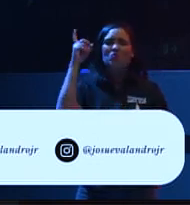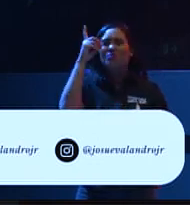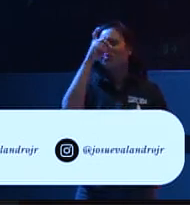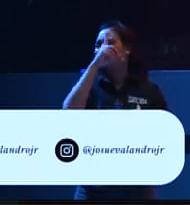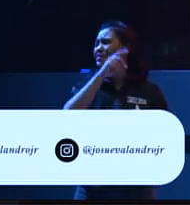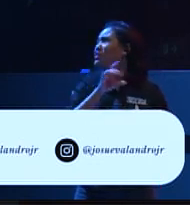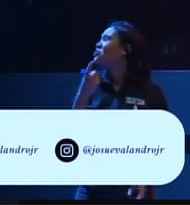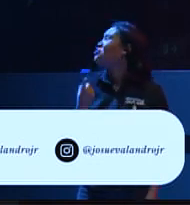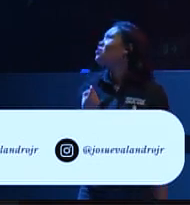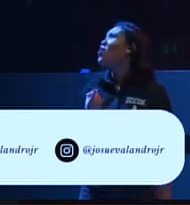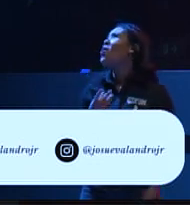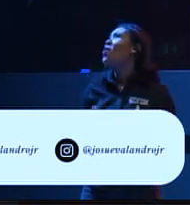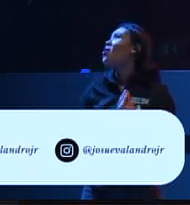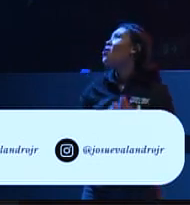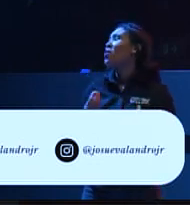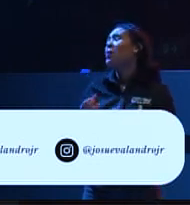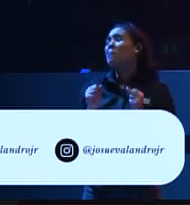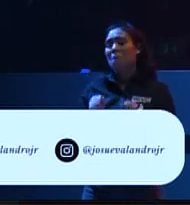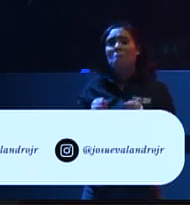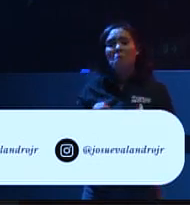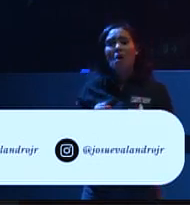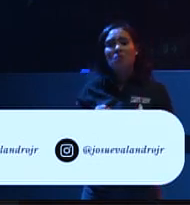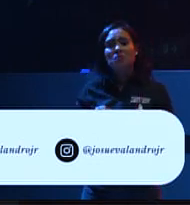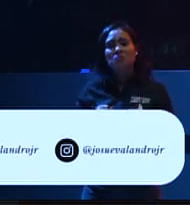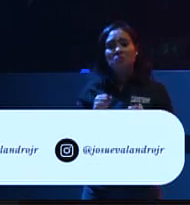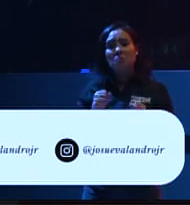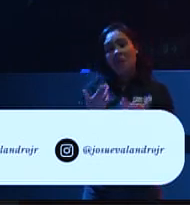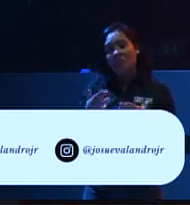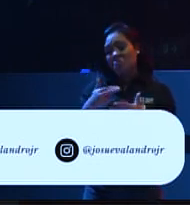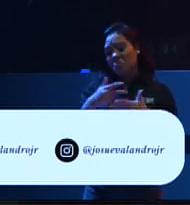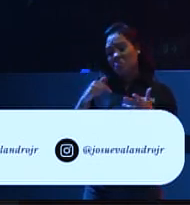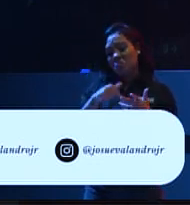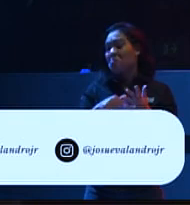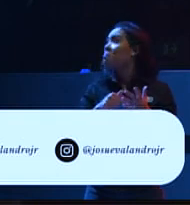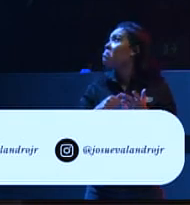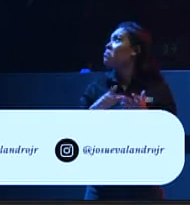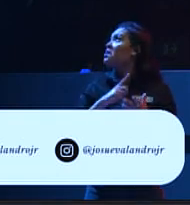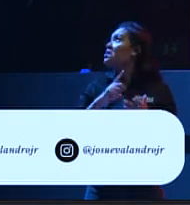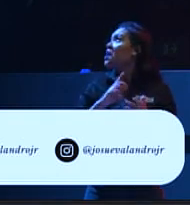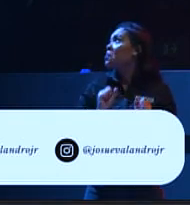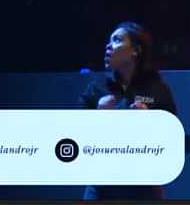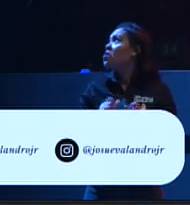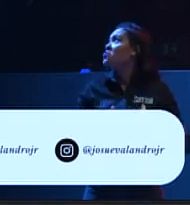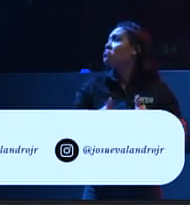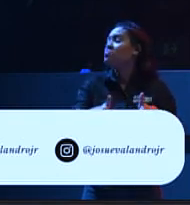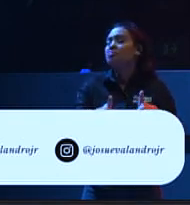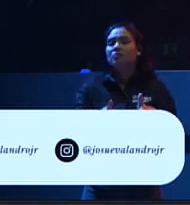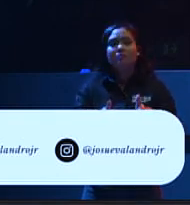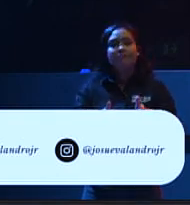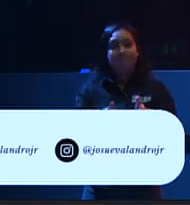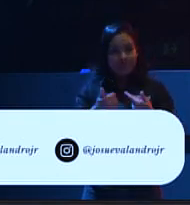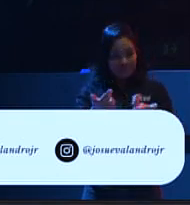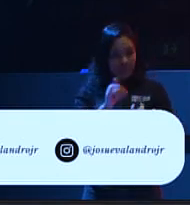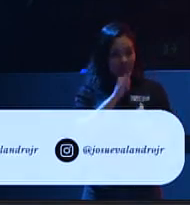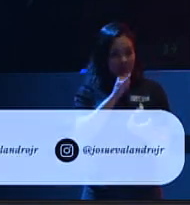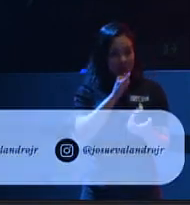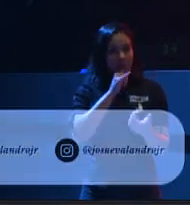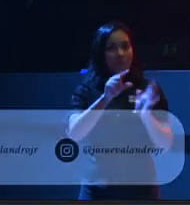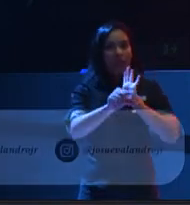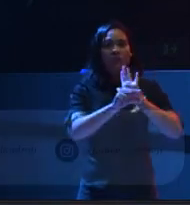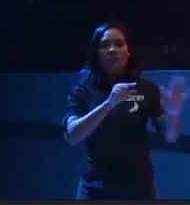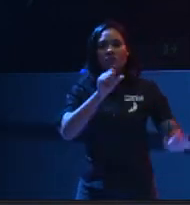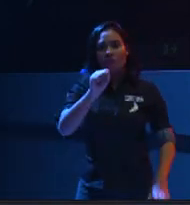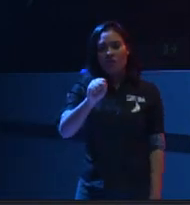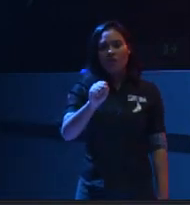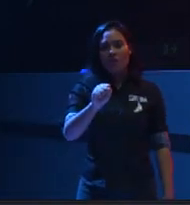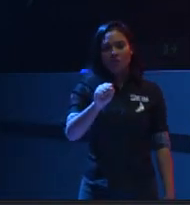mas eu tenho isso Será que eu posso começar com isso deixa eu dar um exemplo para você Versículo 8 Versículo